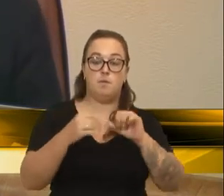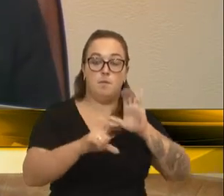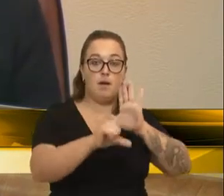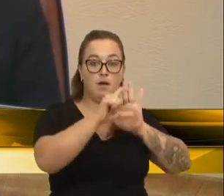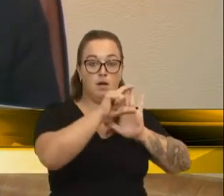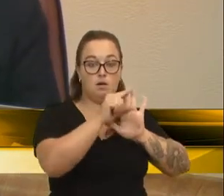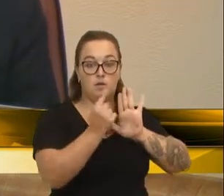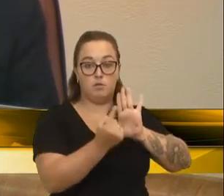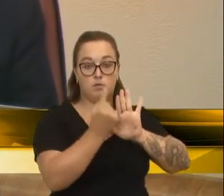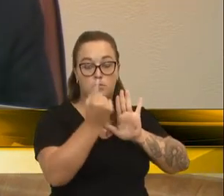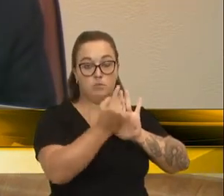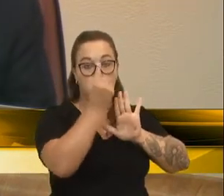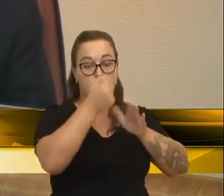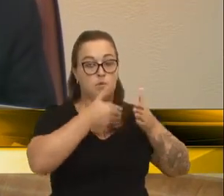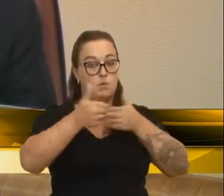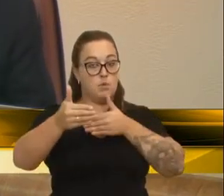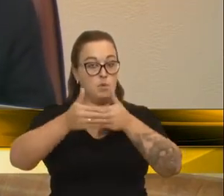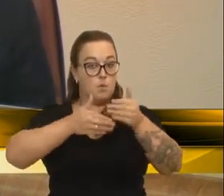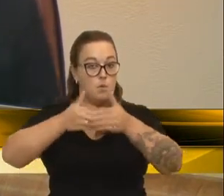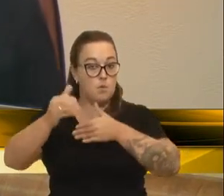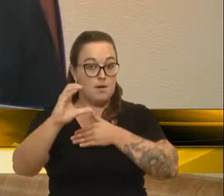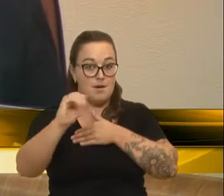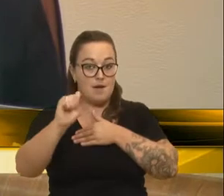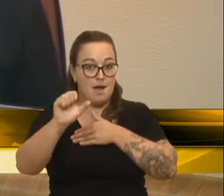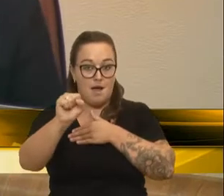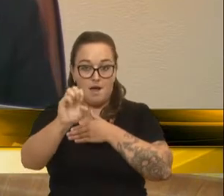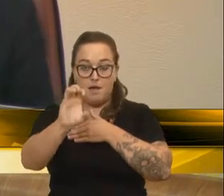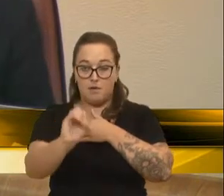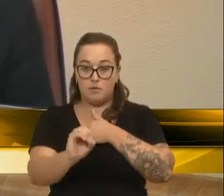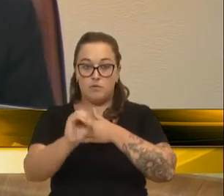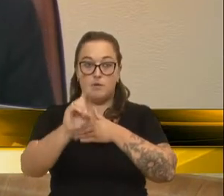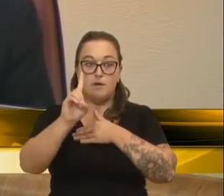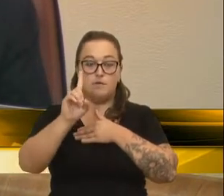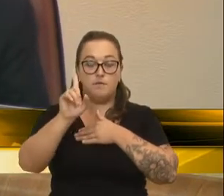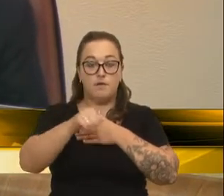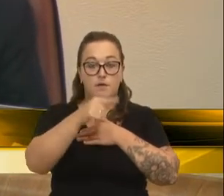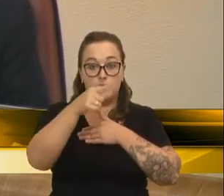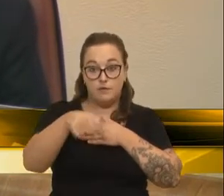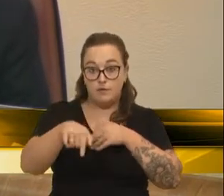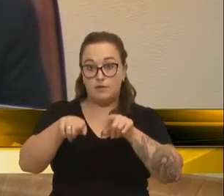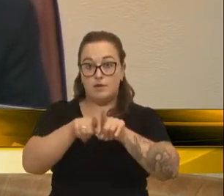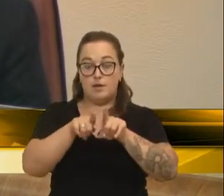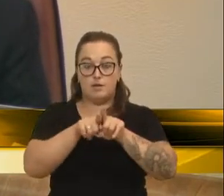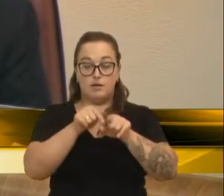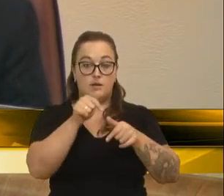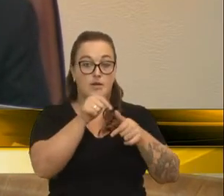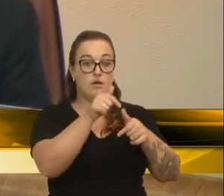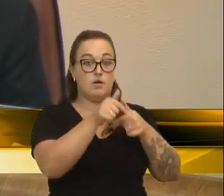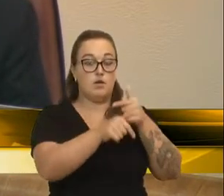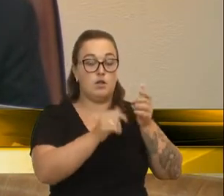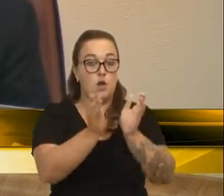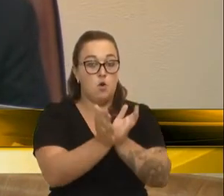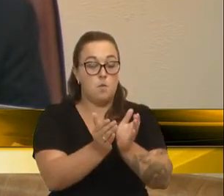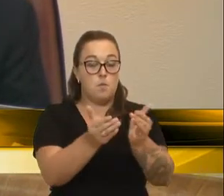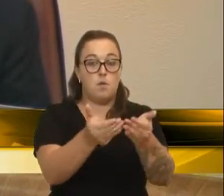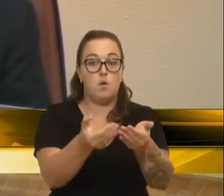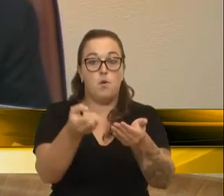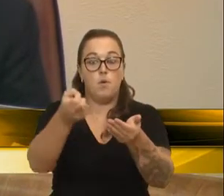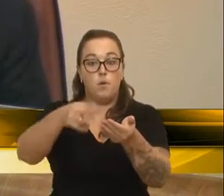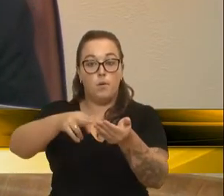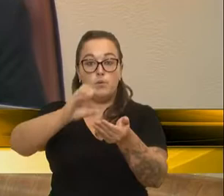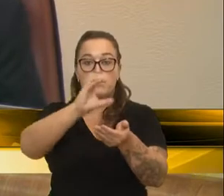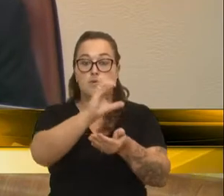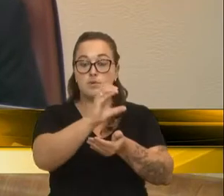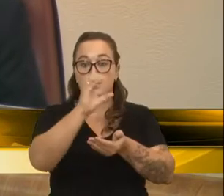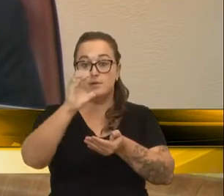único. Em qualquer caso, é vedada a manutenção de familiar ocupante de cargo em comissão ou função de confiança